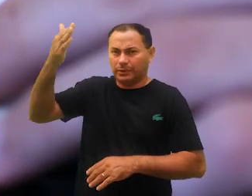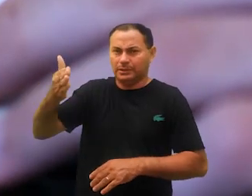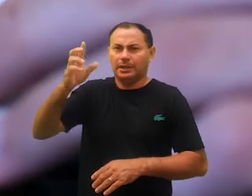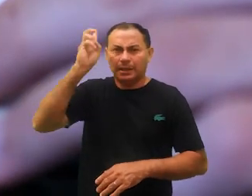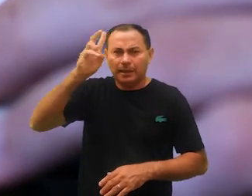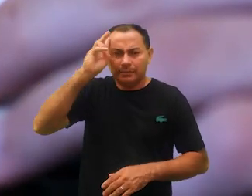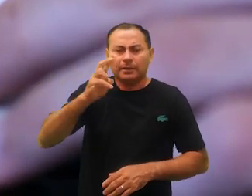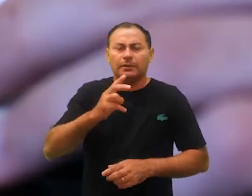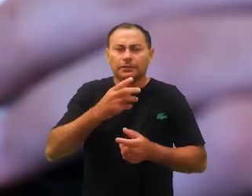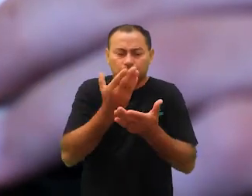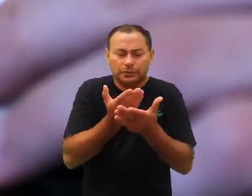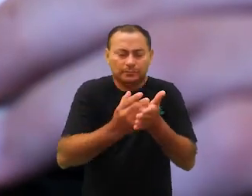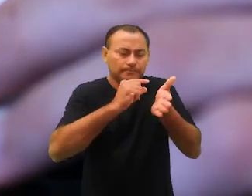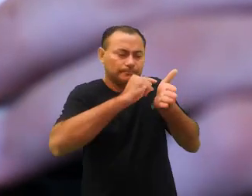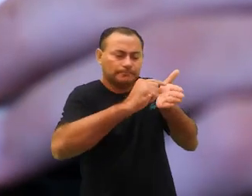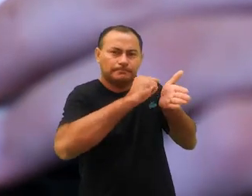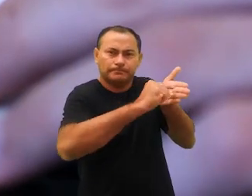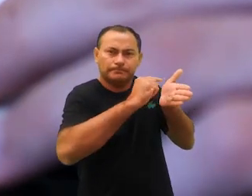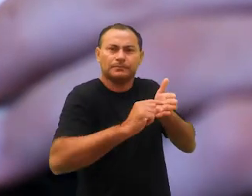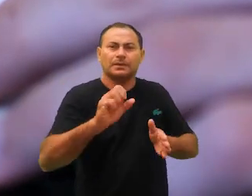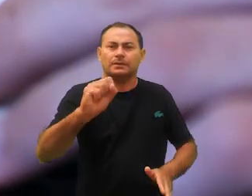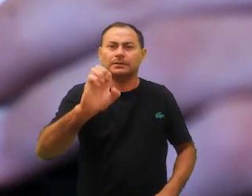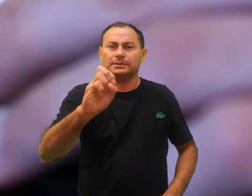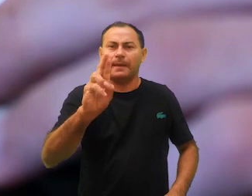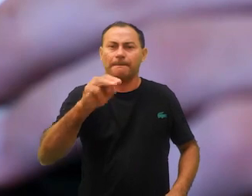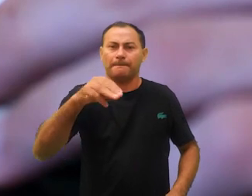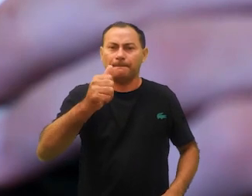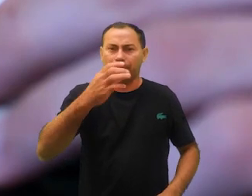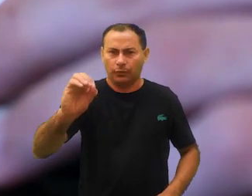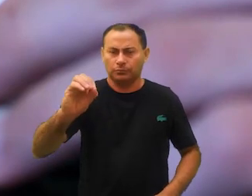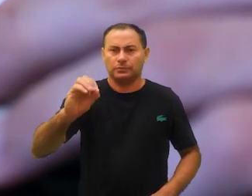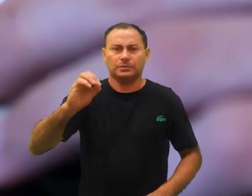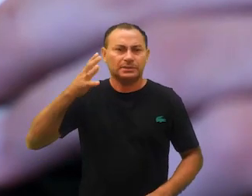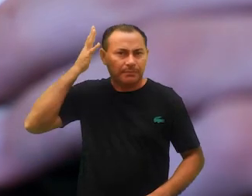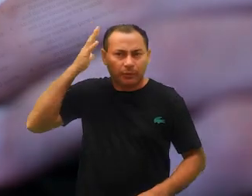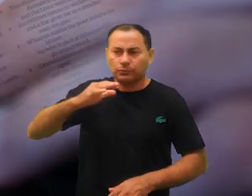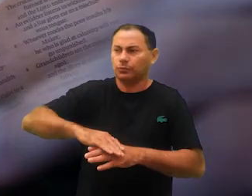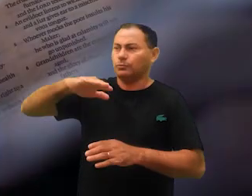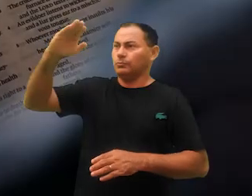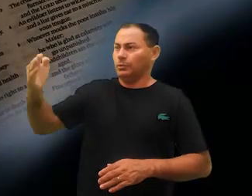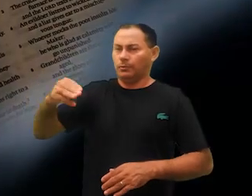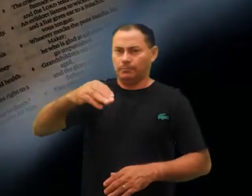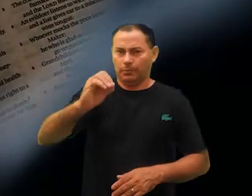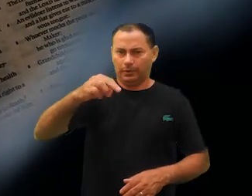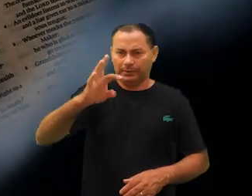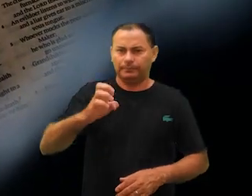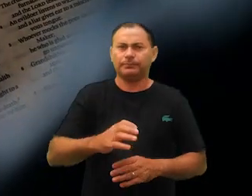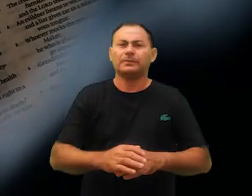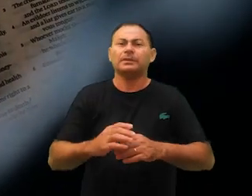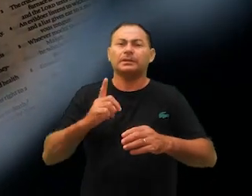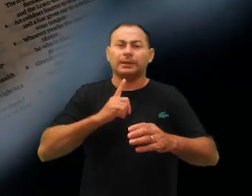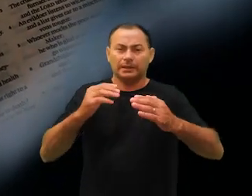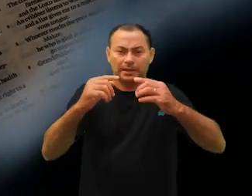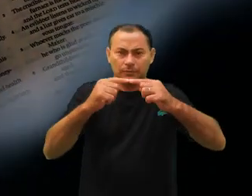Lembre-se, estamos estudando versículo por versículo o Sermão do Monte. Acompanhe a leitura. Entre